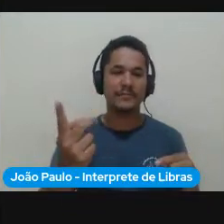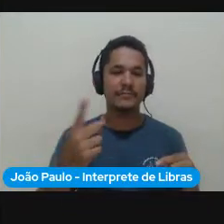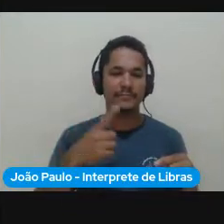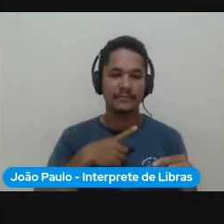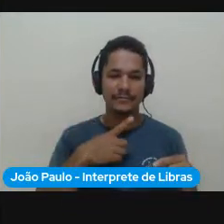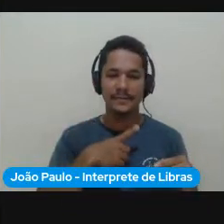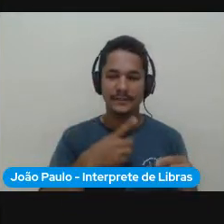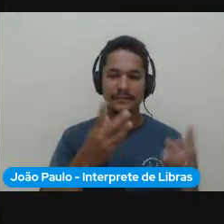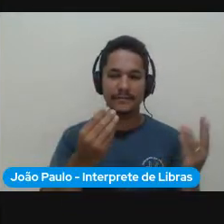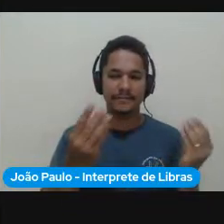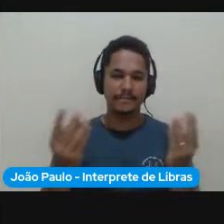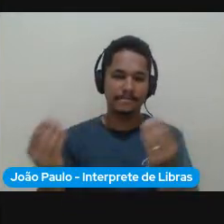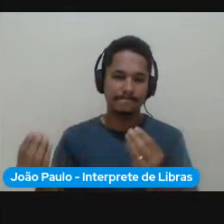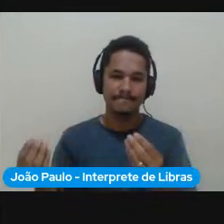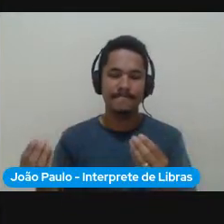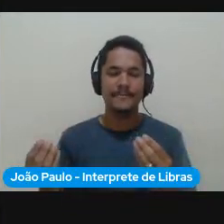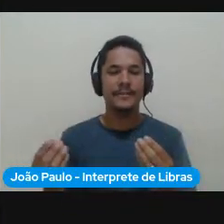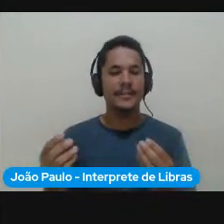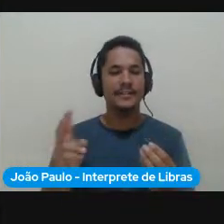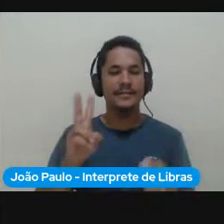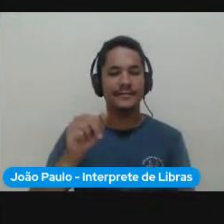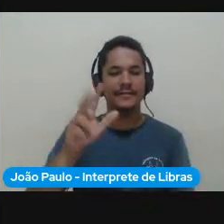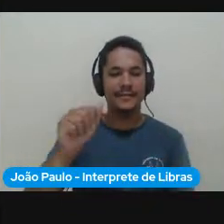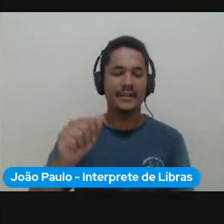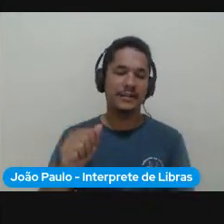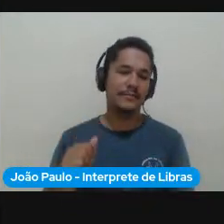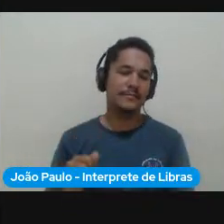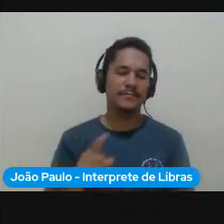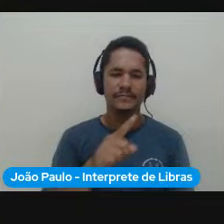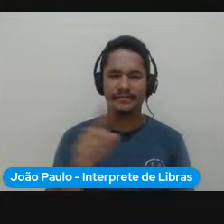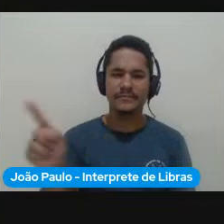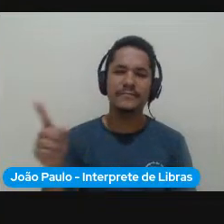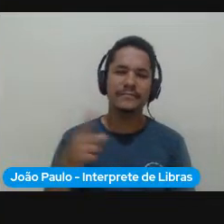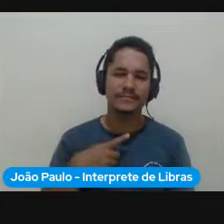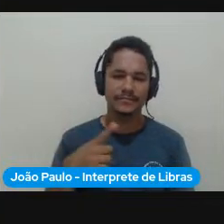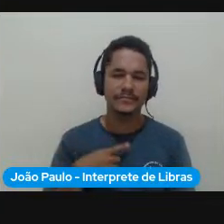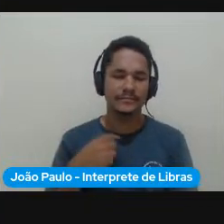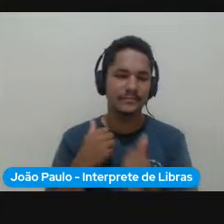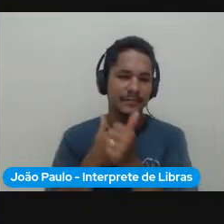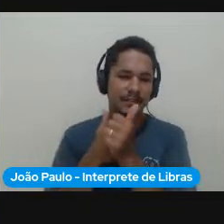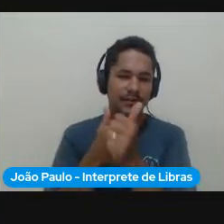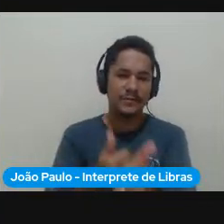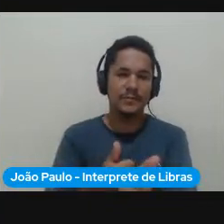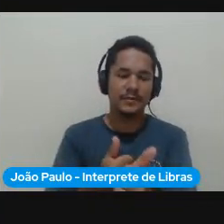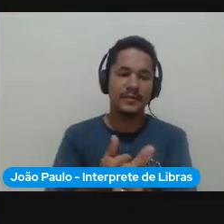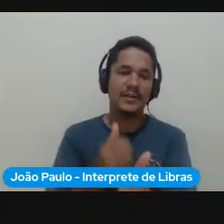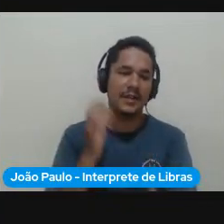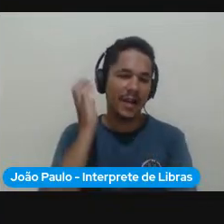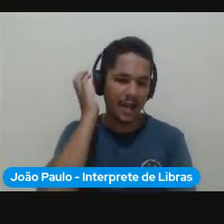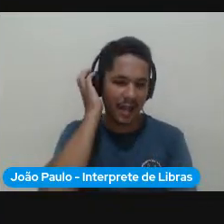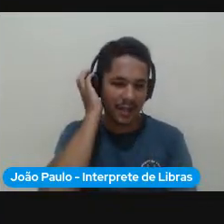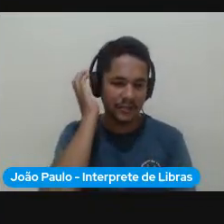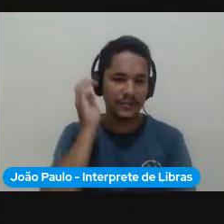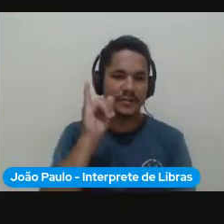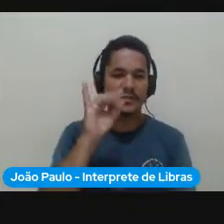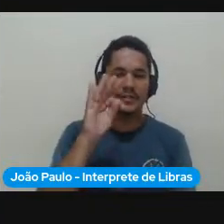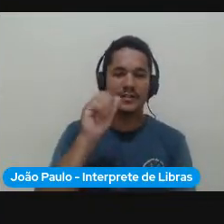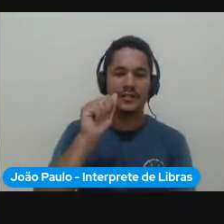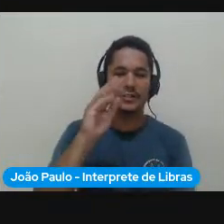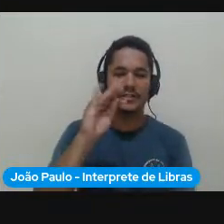vagas e cada vez, vocês já estão acompanhando aí pela Rádio Tatiaia, que sempre acompanha a gente nos